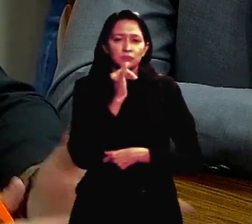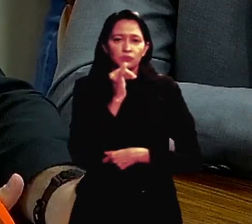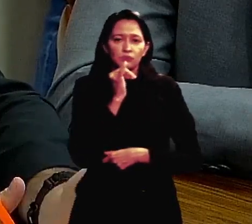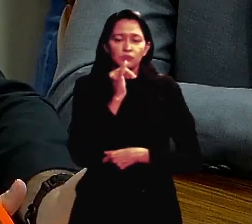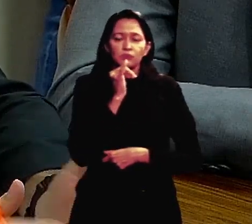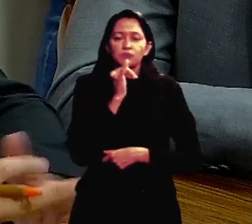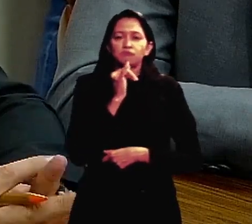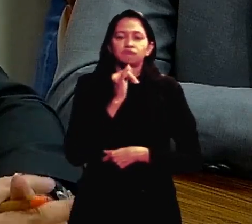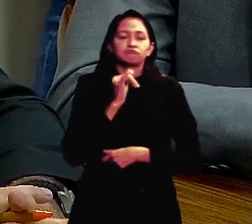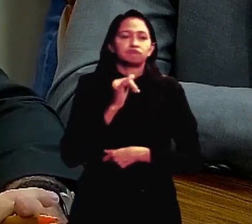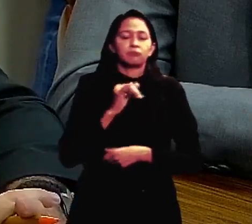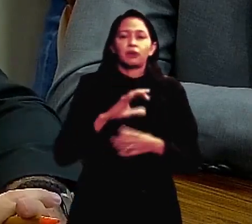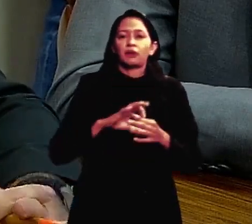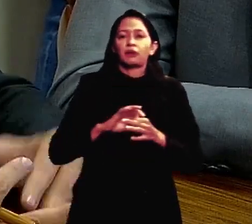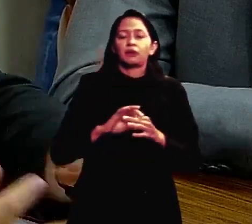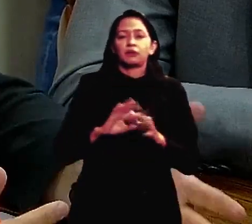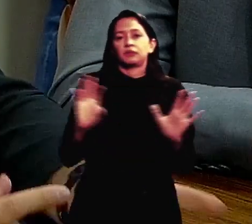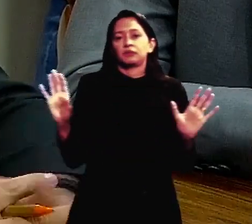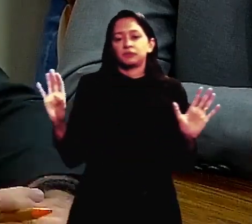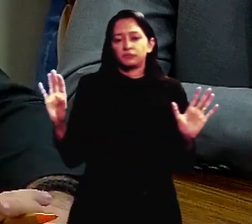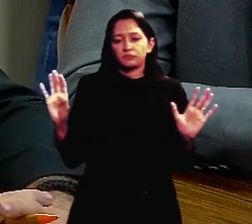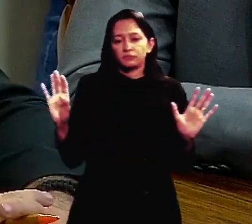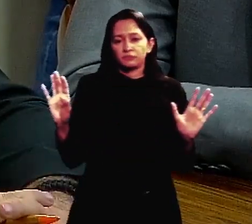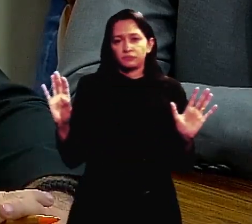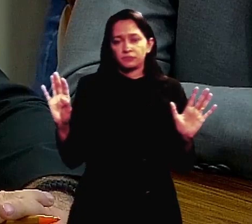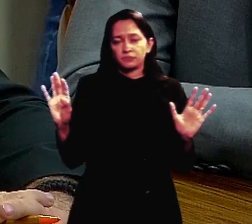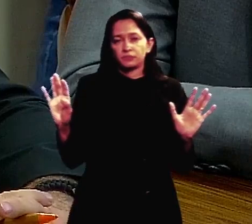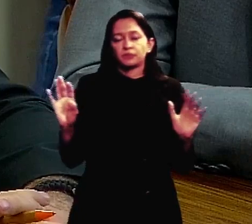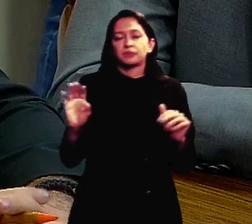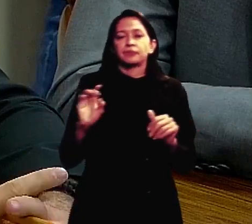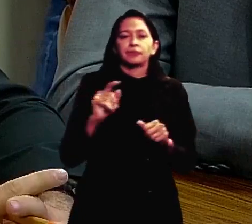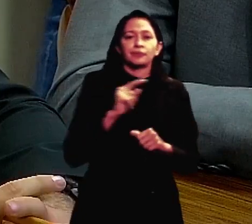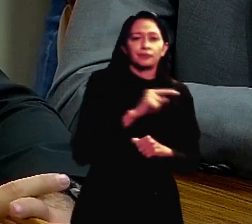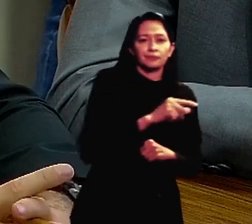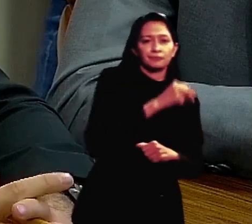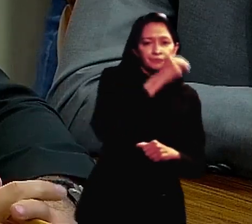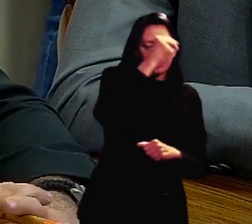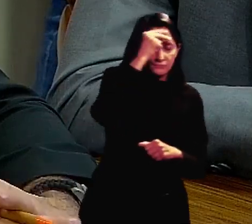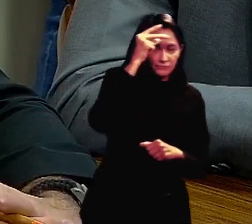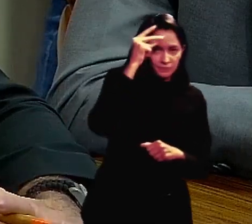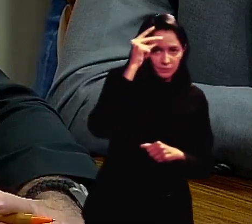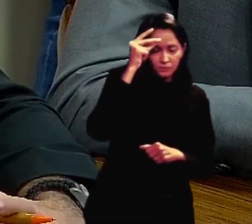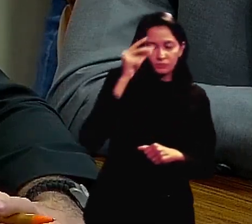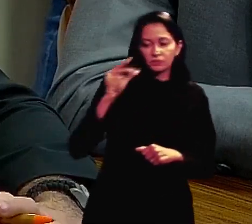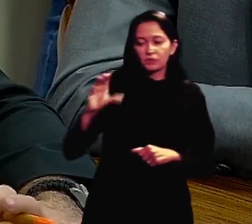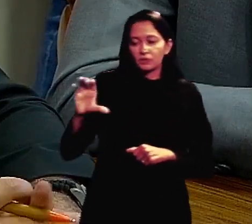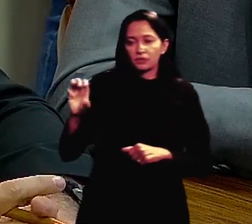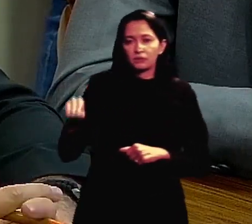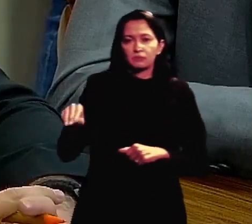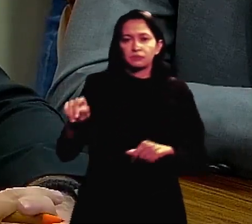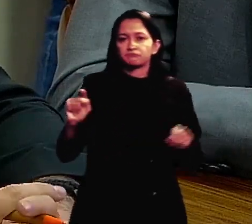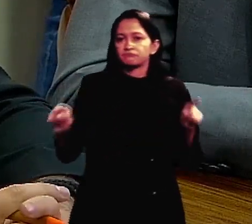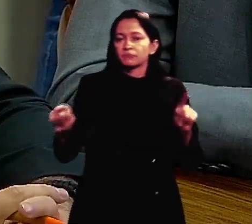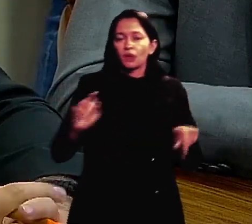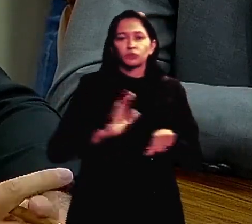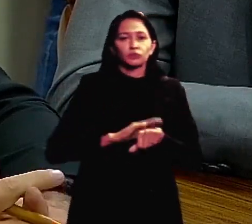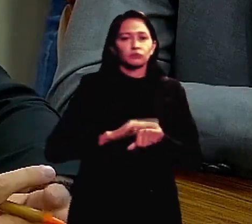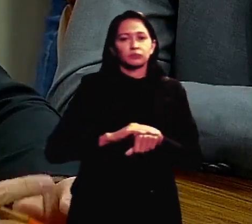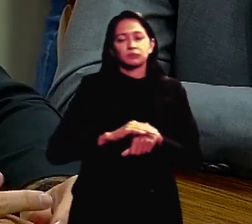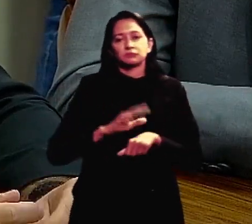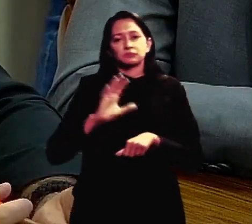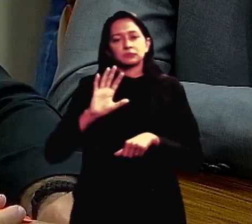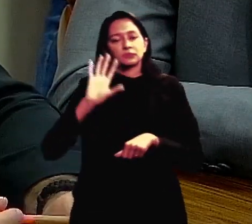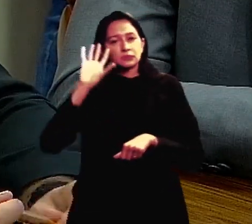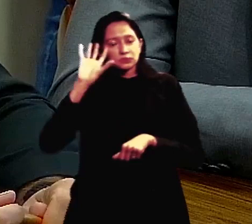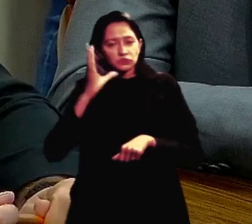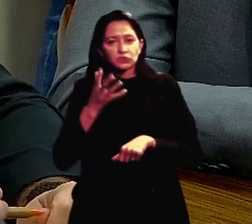da discricionariedade tanto do prefeito quanto do presidente da Câmara em relação a essa questão. E eu